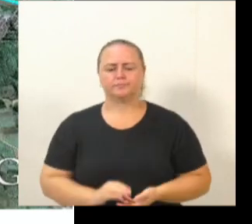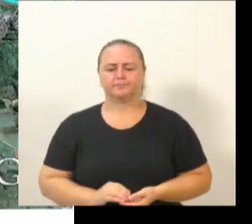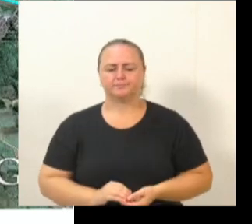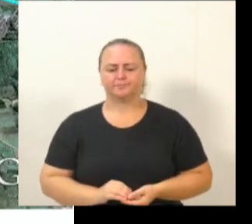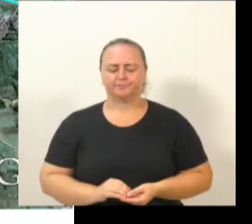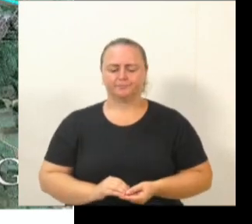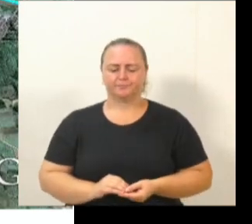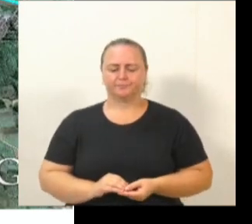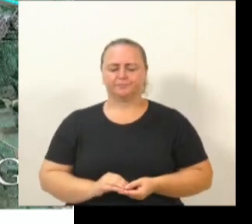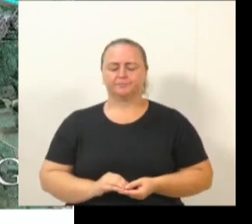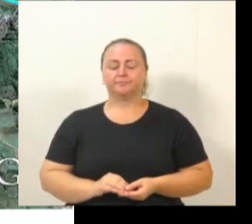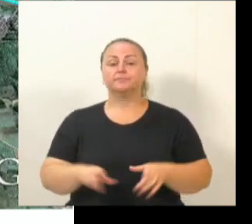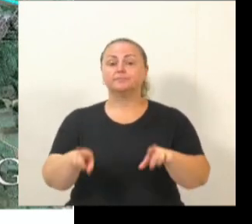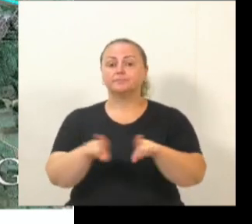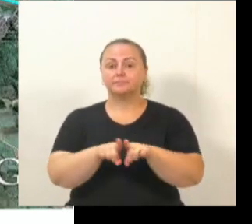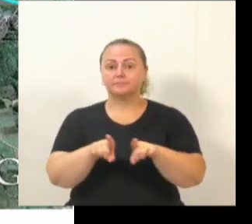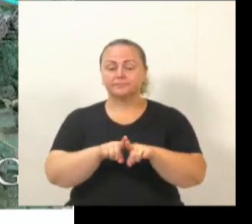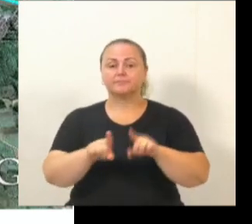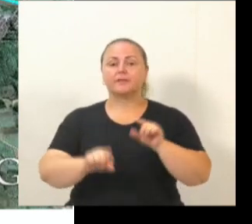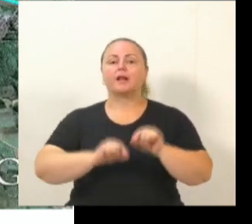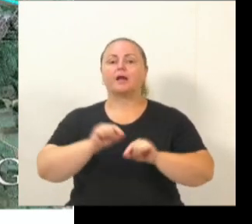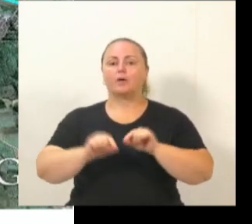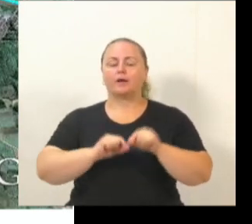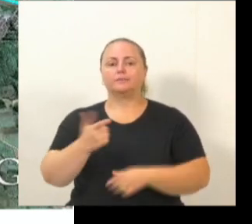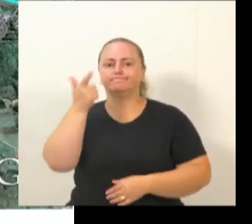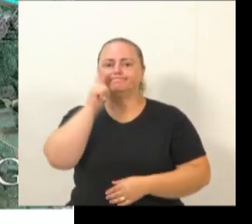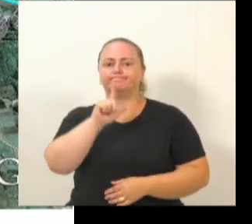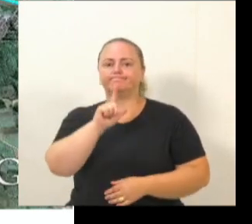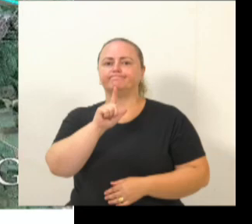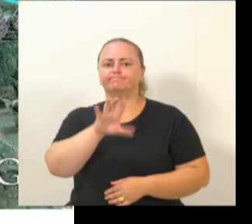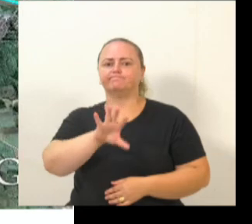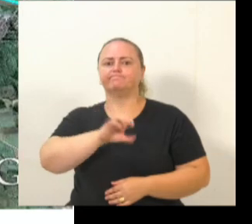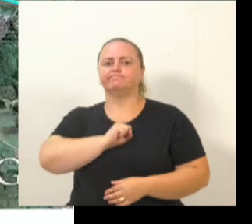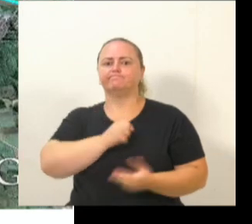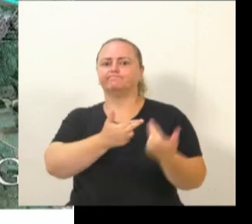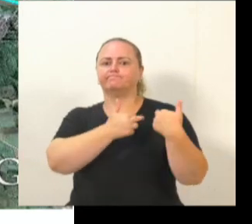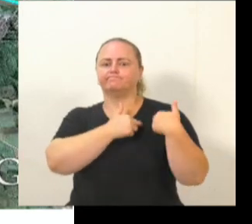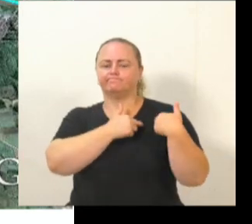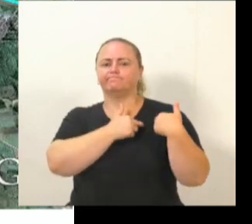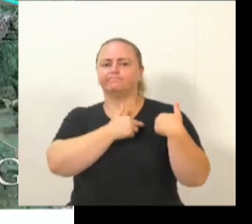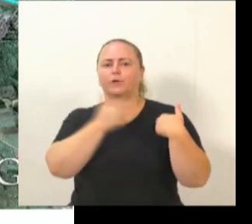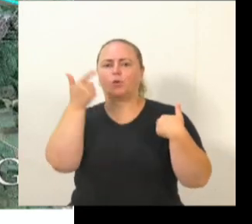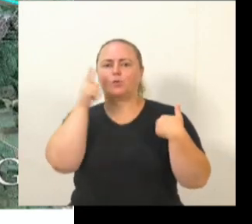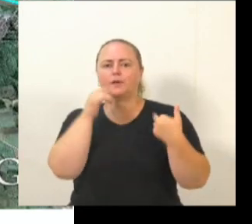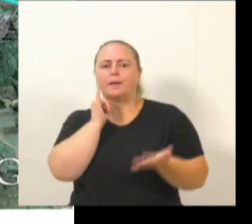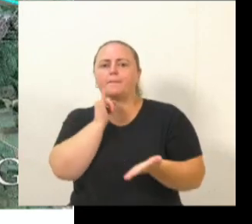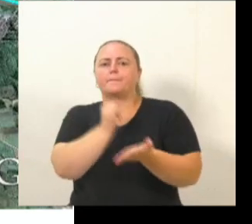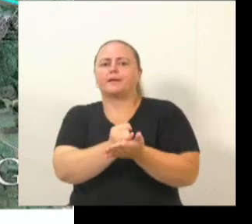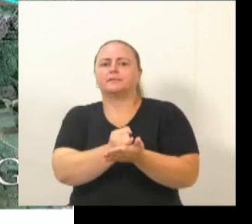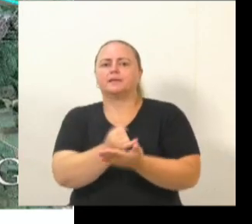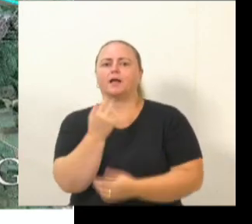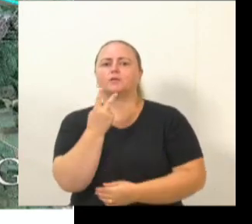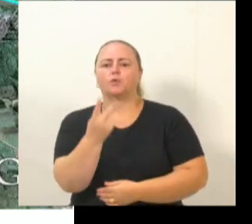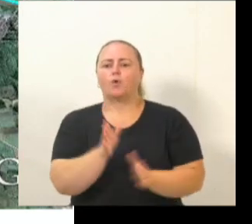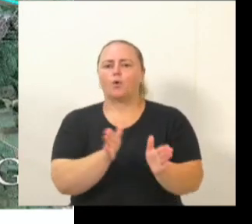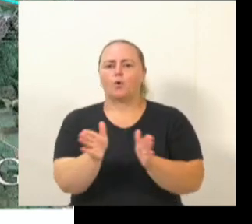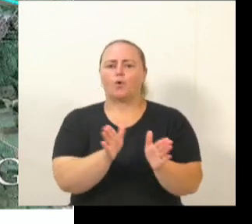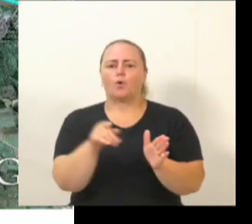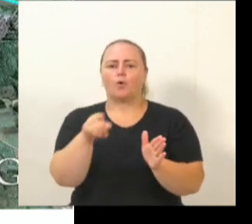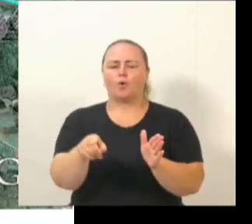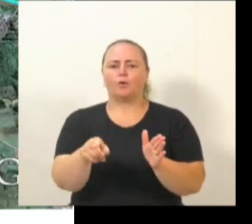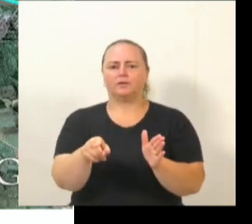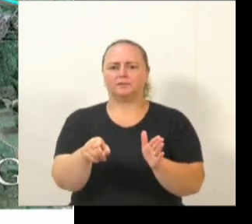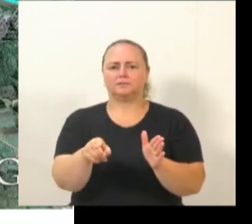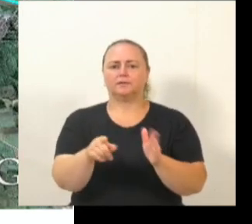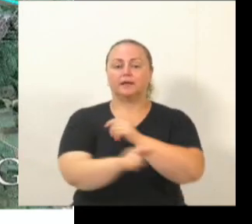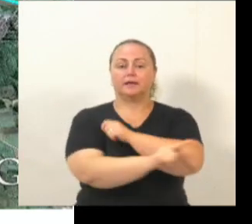Nós passamos, então, a ter a responsabilidade pela implantação das 2 estações de tratamento, tanto a da Garcia